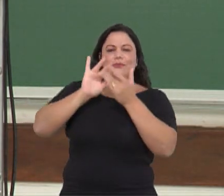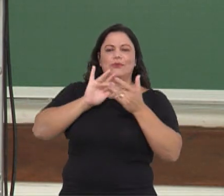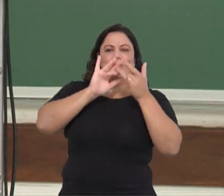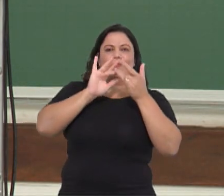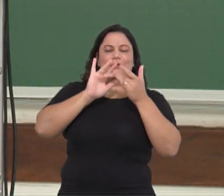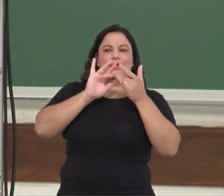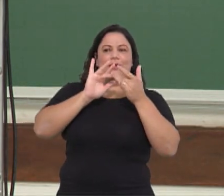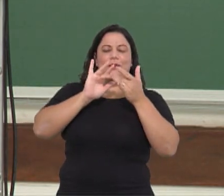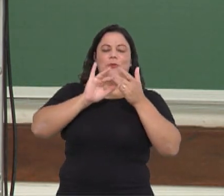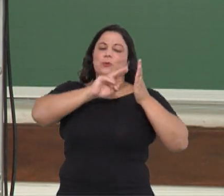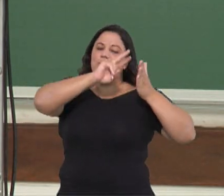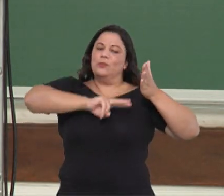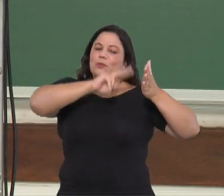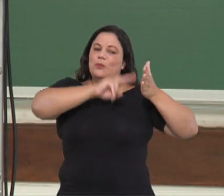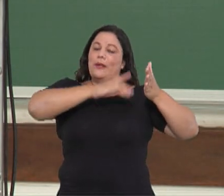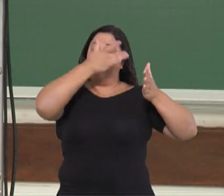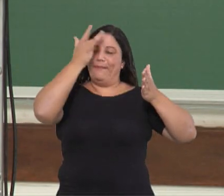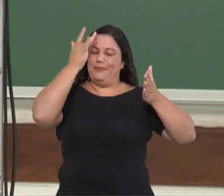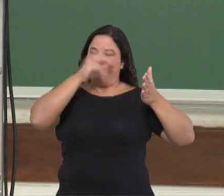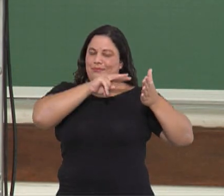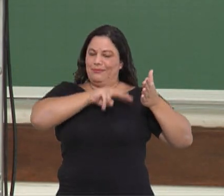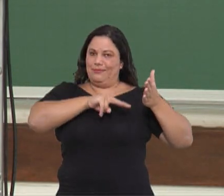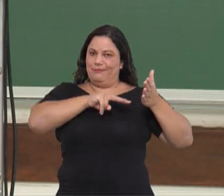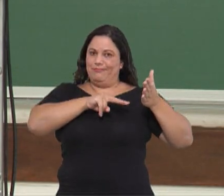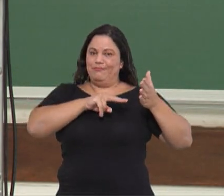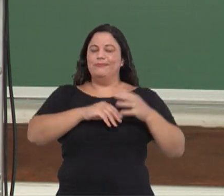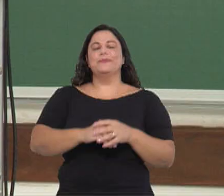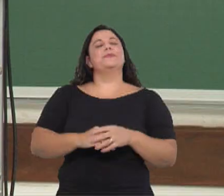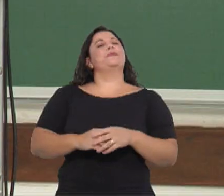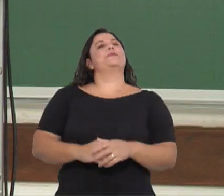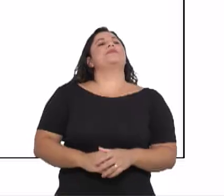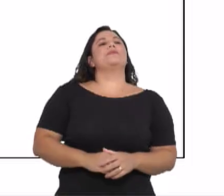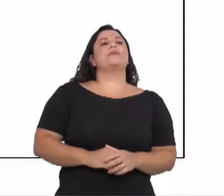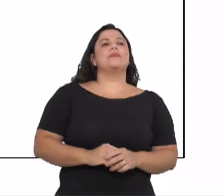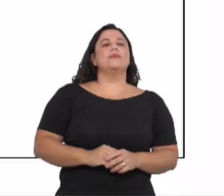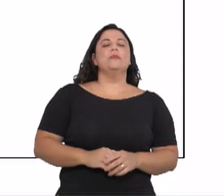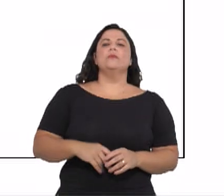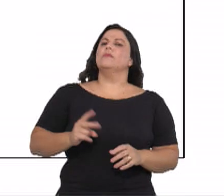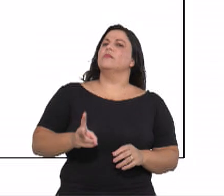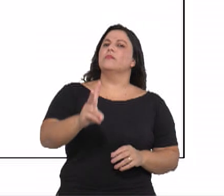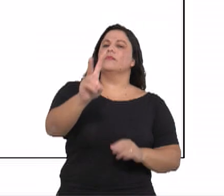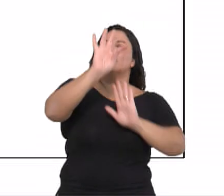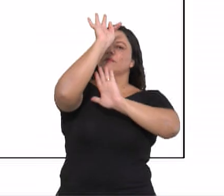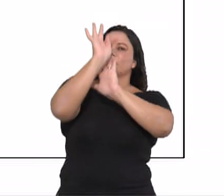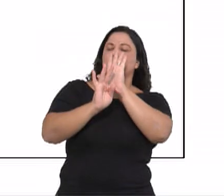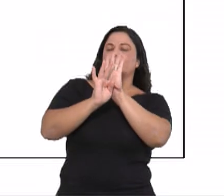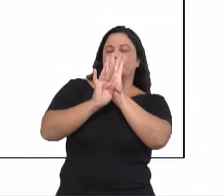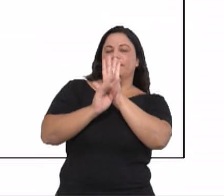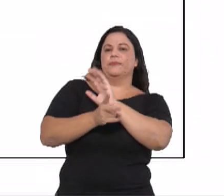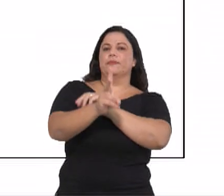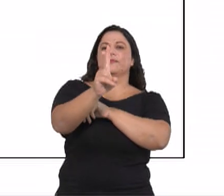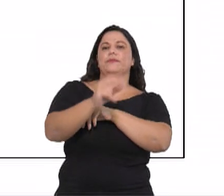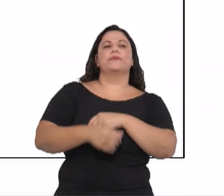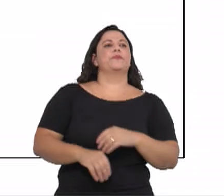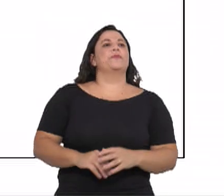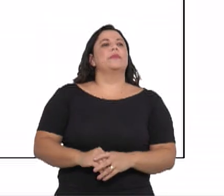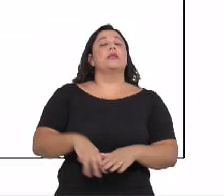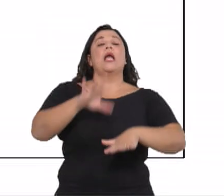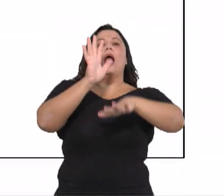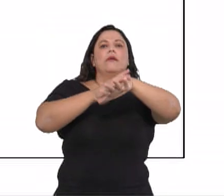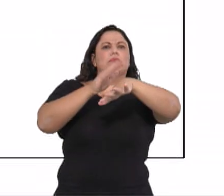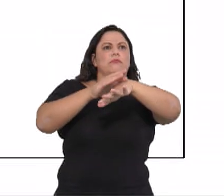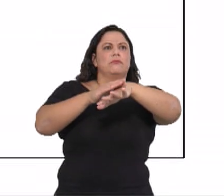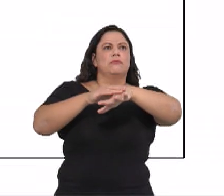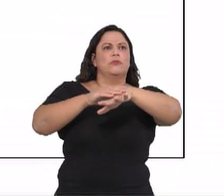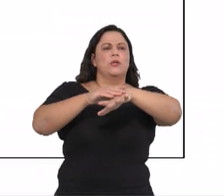Continuando o texto, nós temos: Esta doença mata mais que